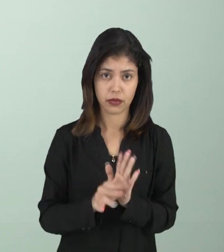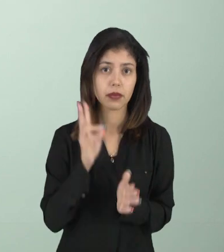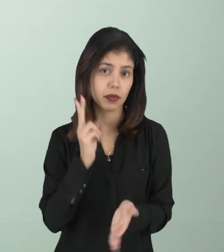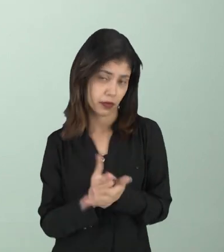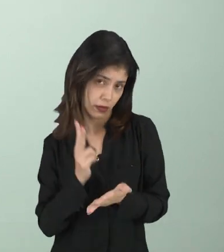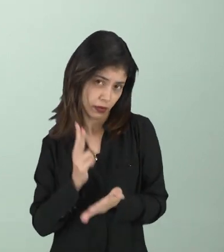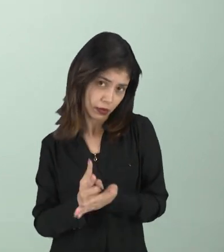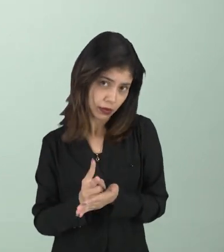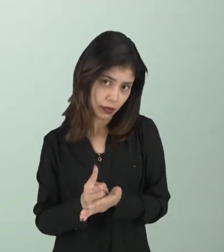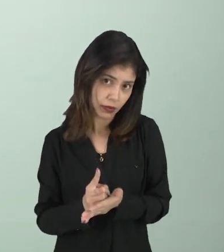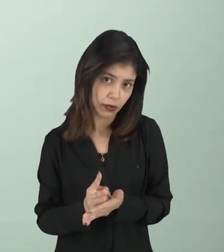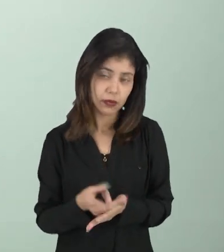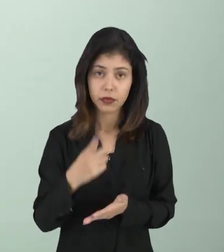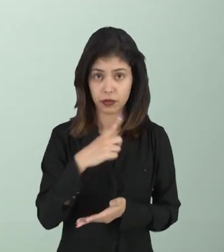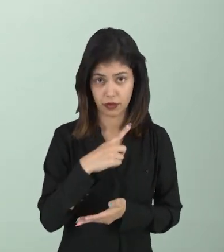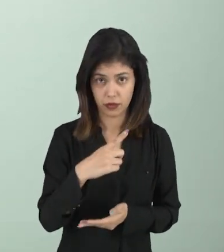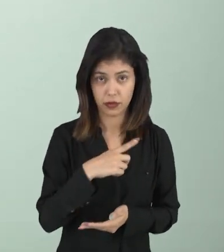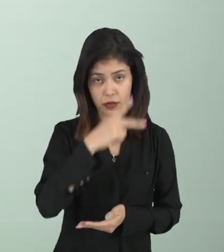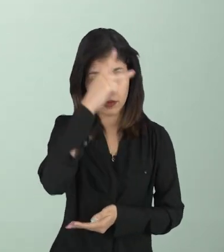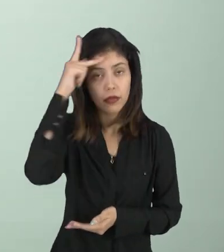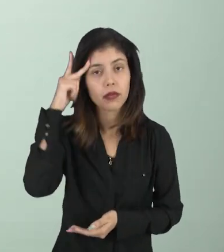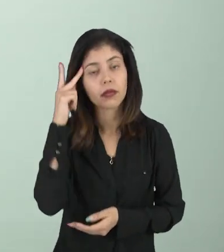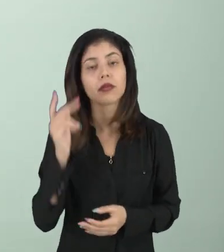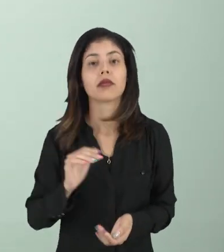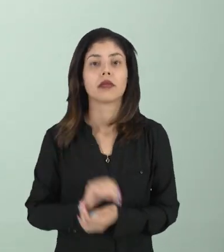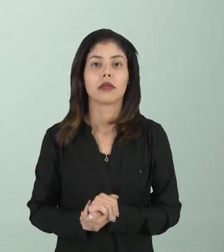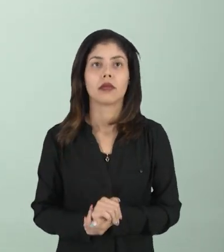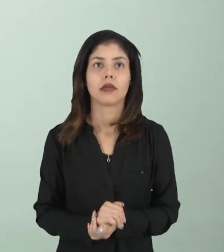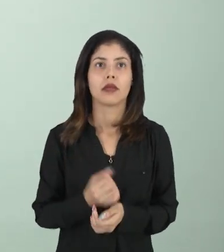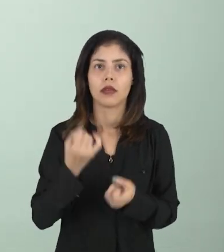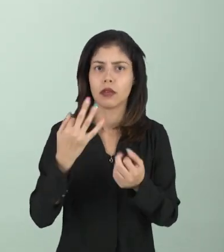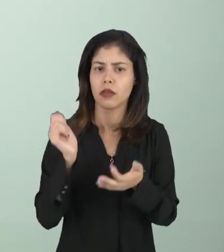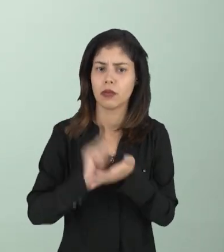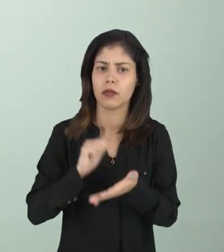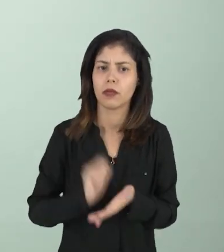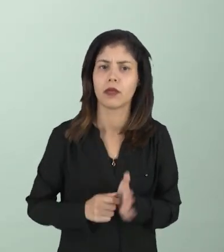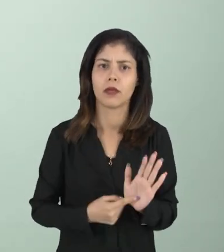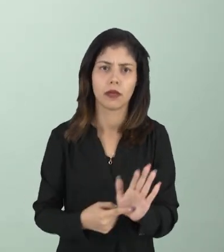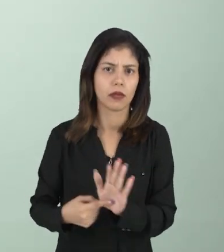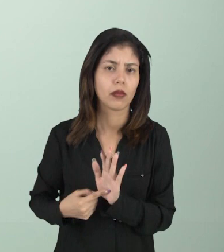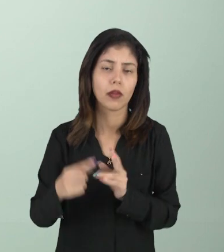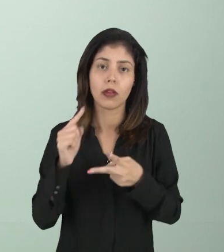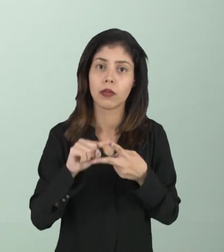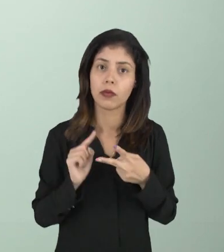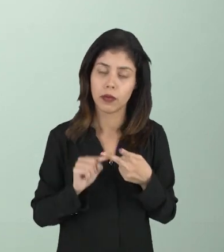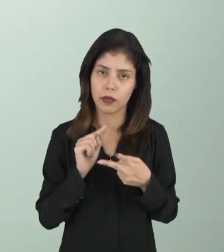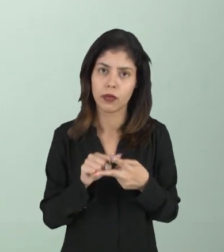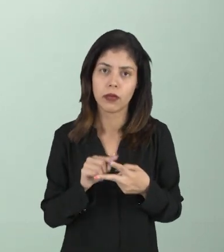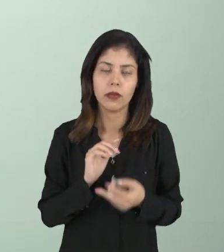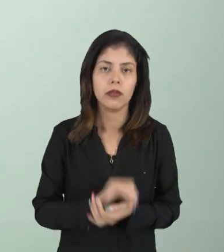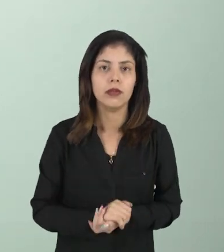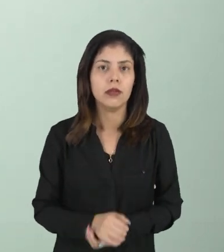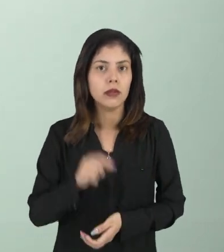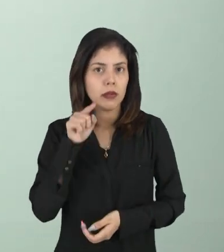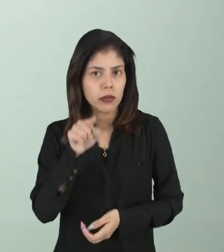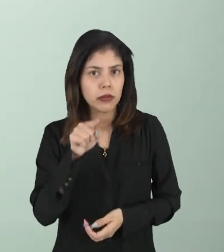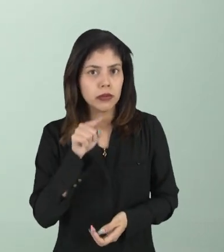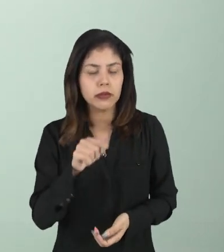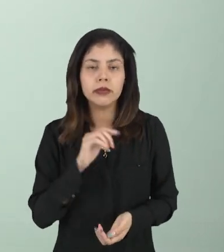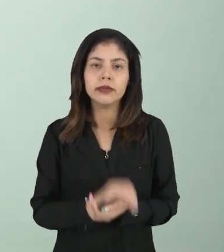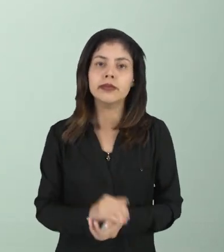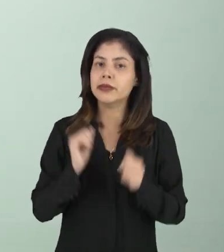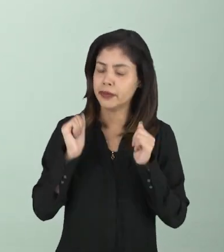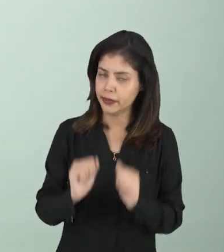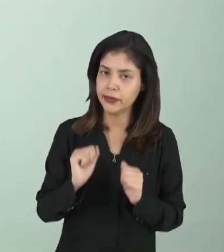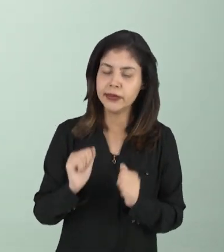o mesmo emissor, a pessoa que manda o bilhete, é o Marcos? Nos dois. Ou seja, você